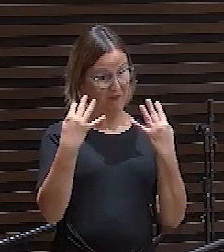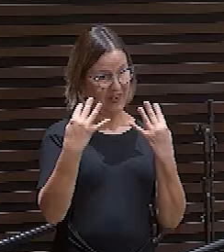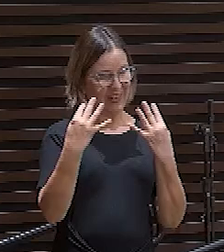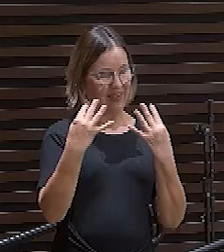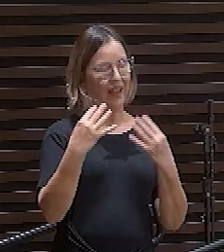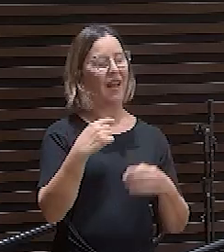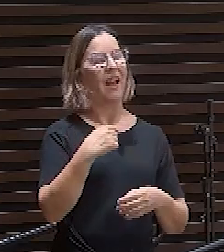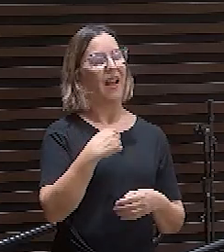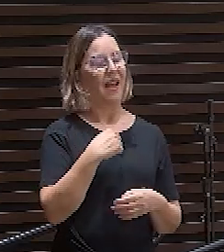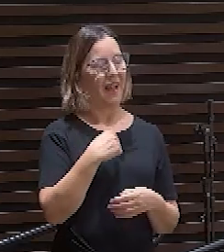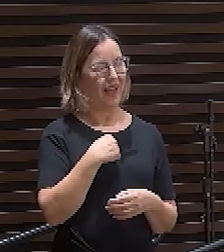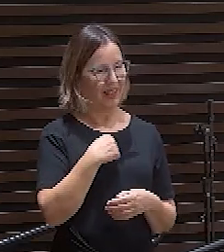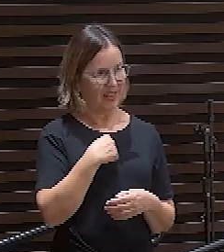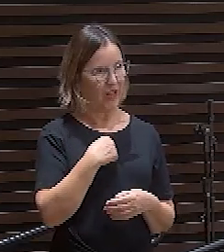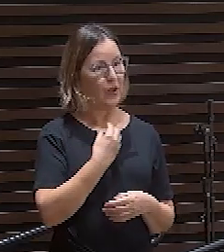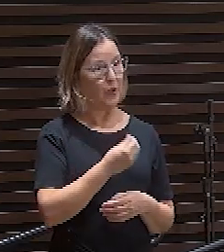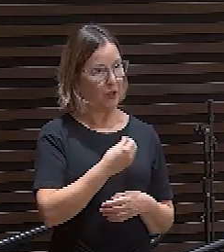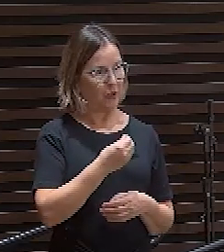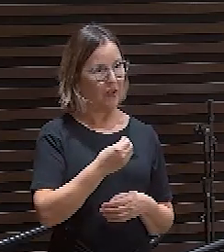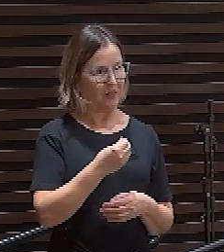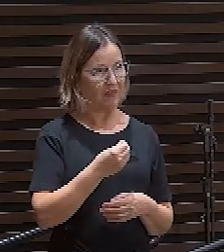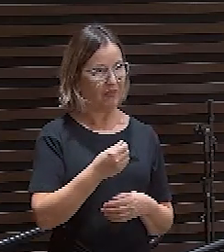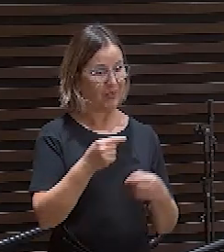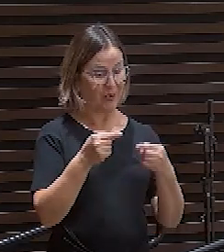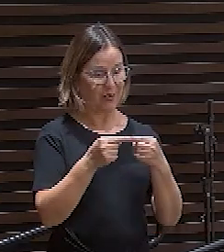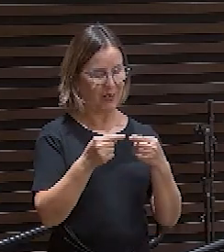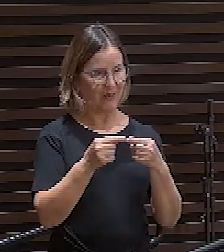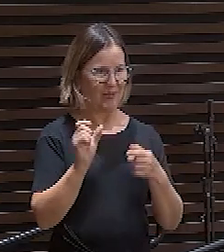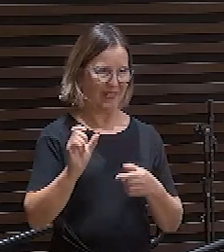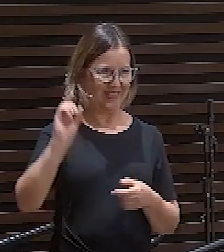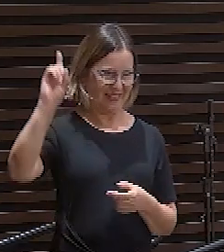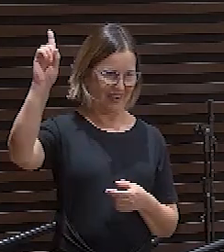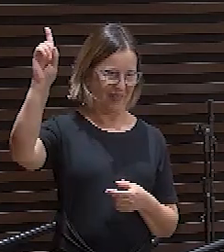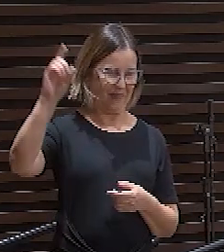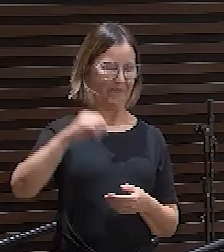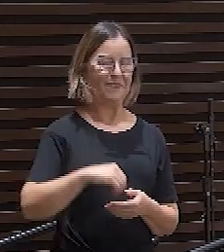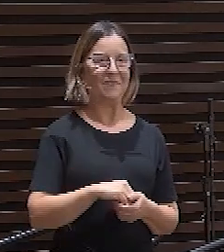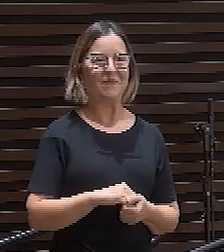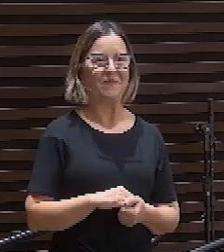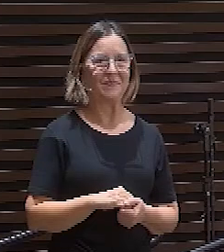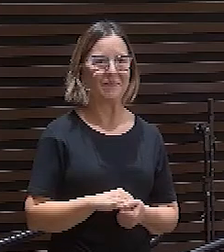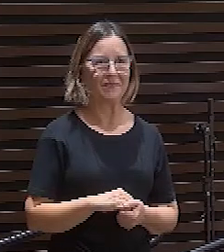vive a palavra. Mas para isso ela tem que estar no meu coração.